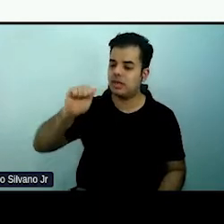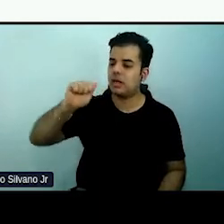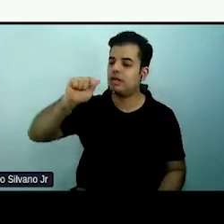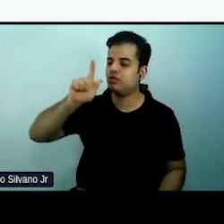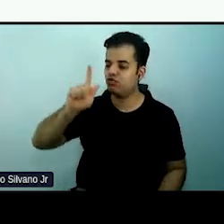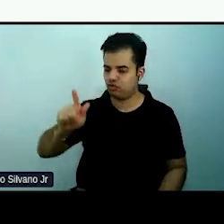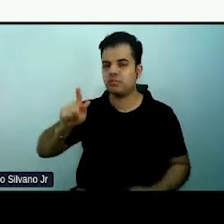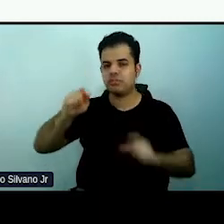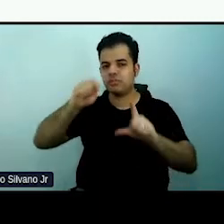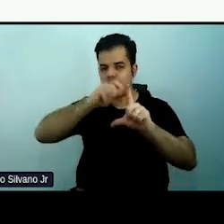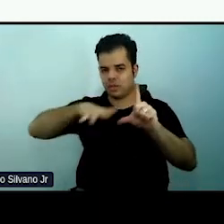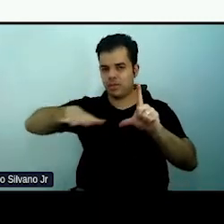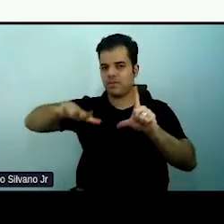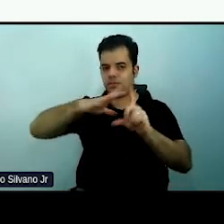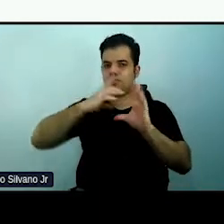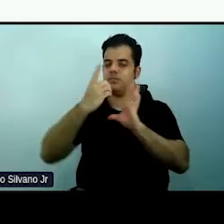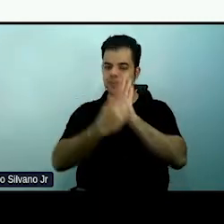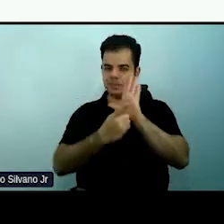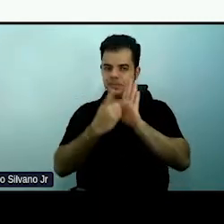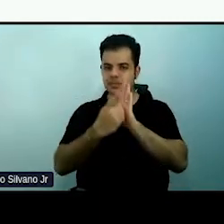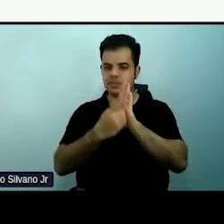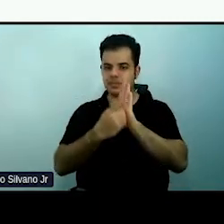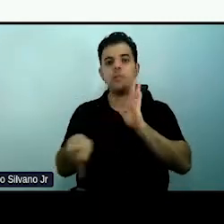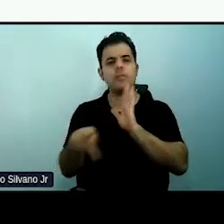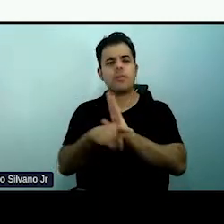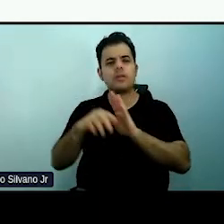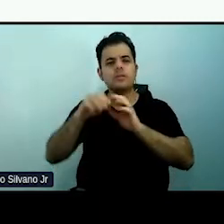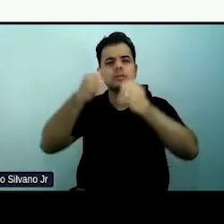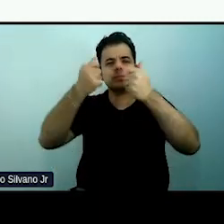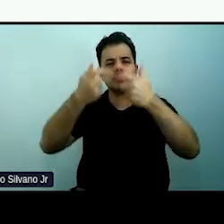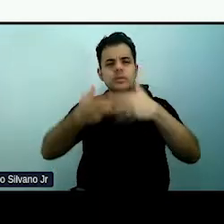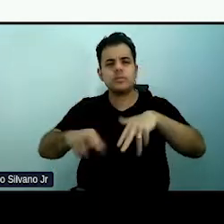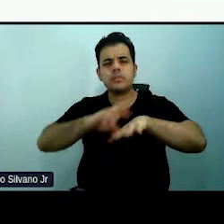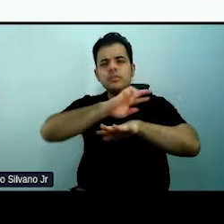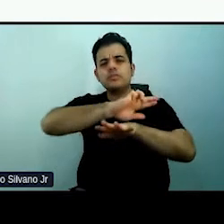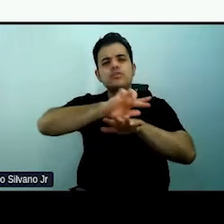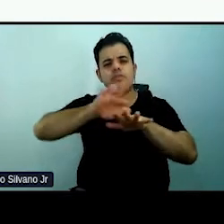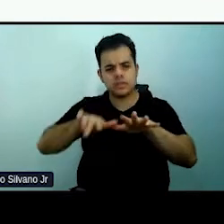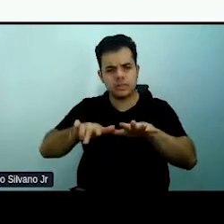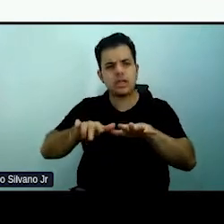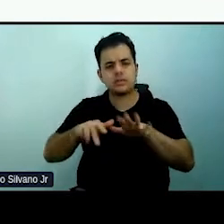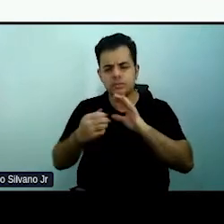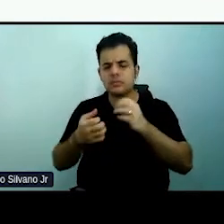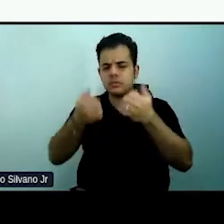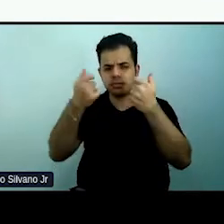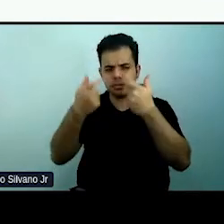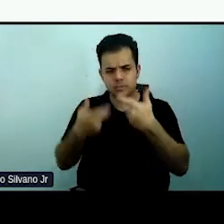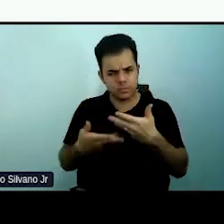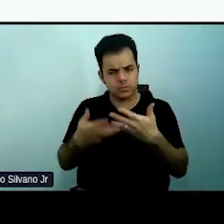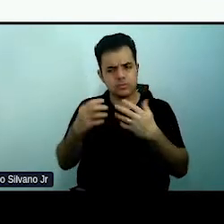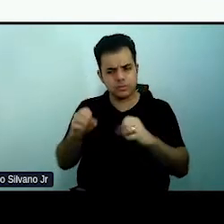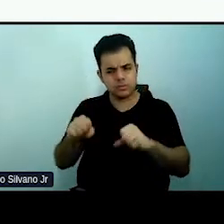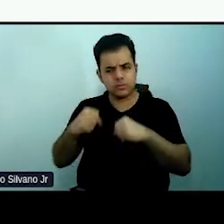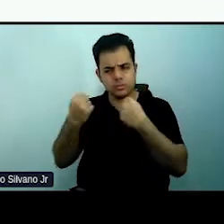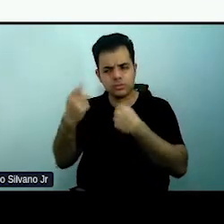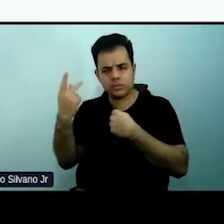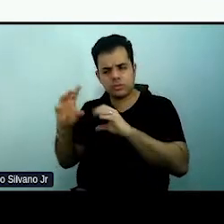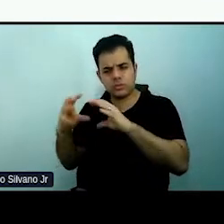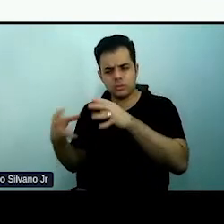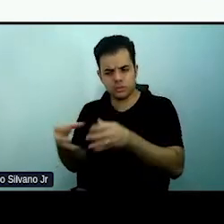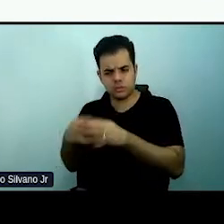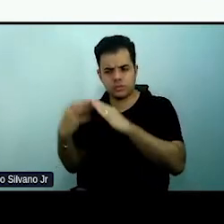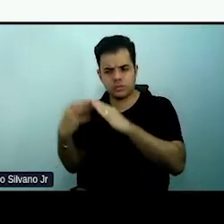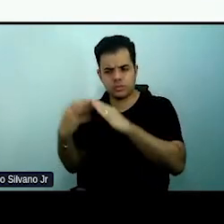digitais. E um ponto a gente fala muito sobre diversidade. A Serasa levanta muito forte essa bandeira. E um ponto que a gente